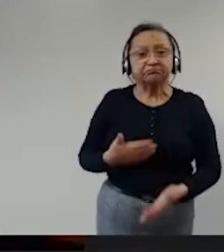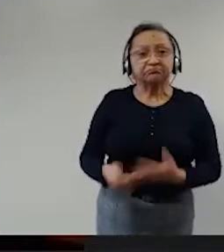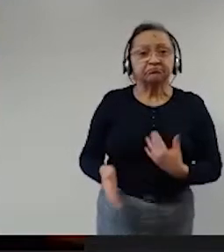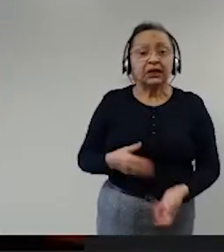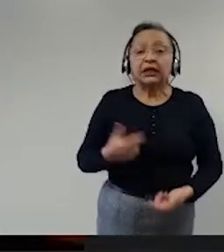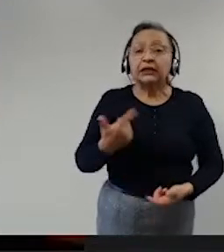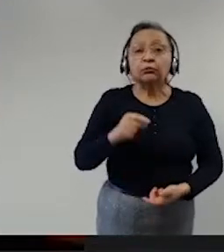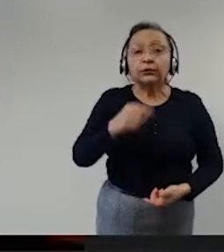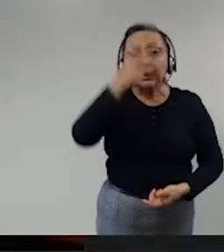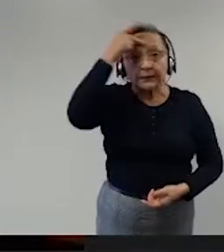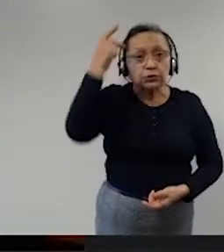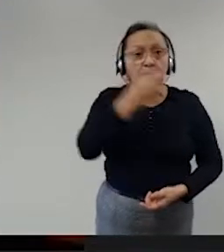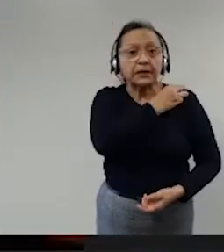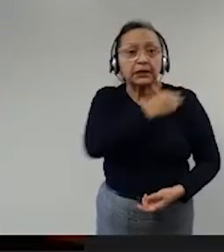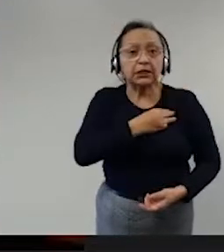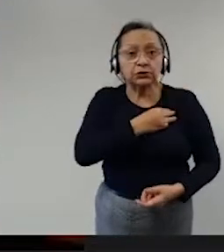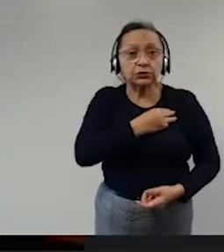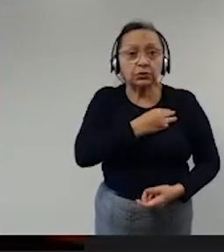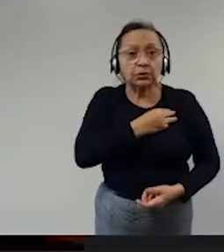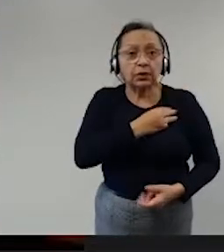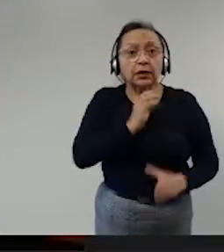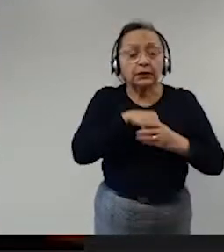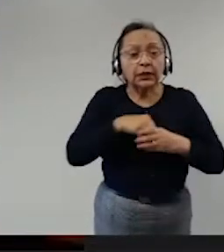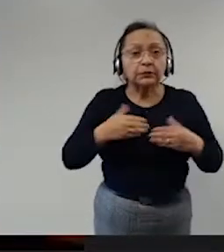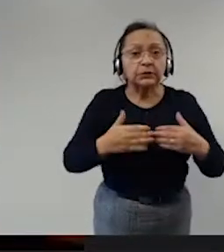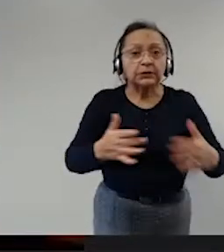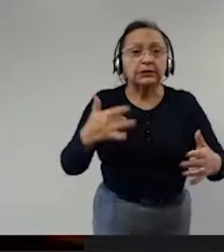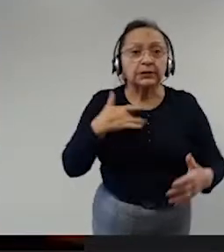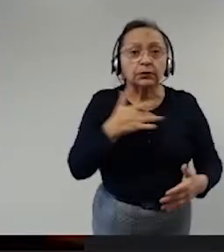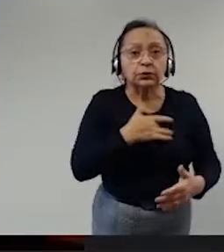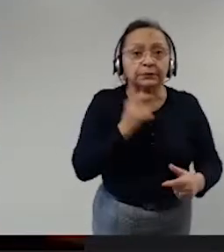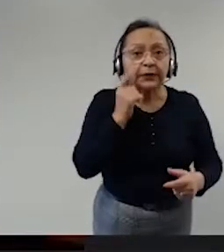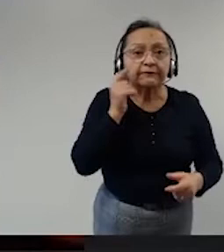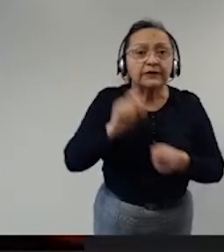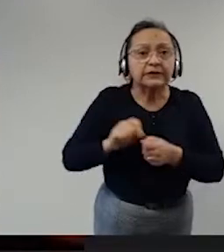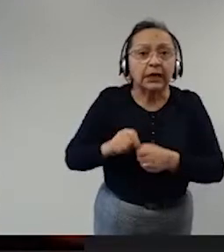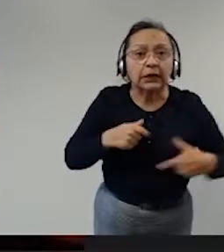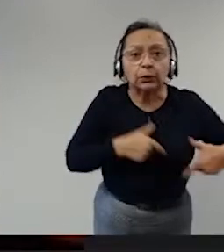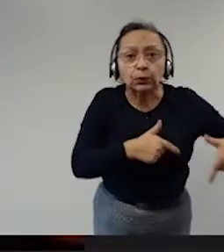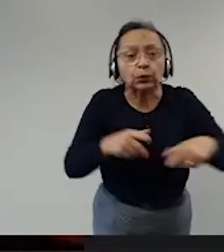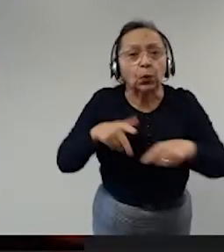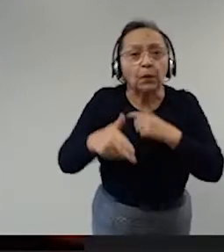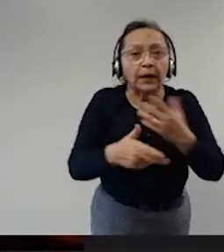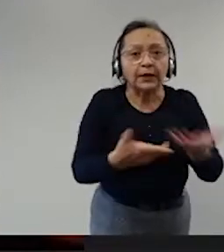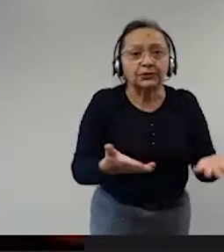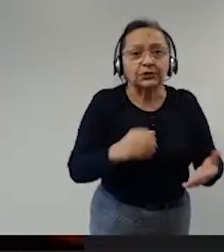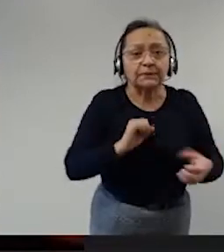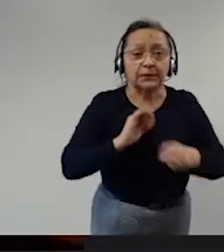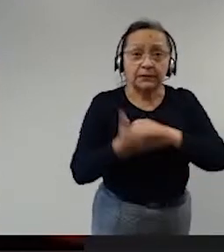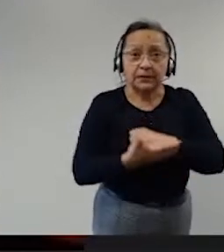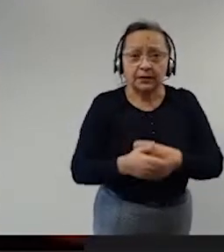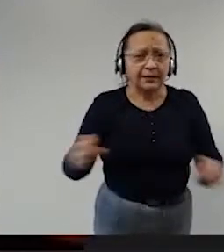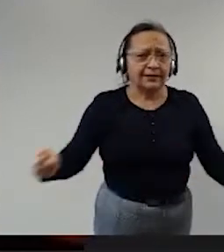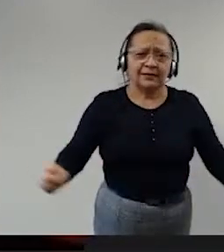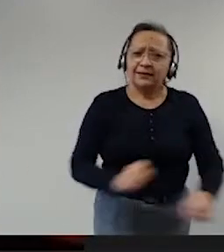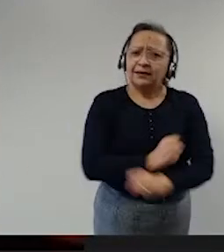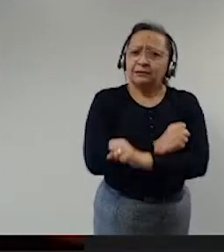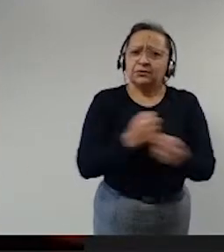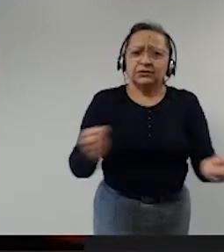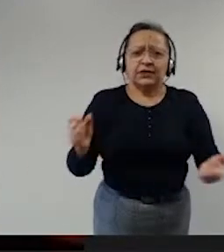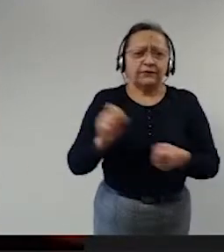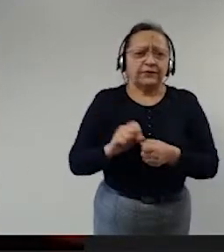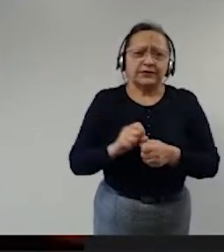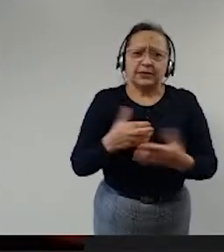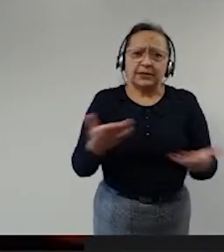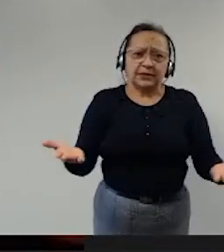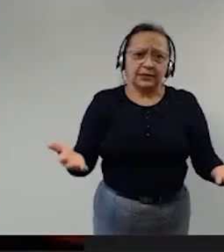para fazer o enfrentamento da pandemia. É impossível que nós, advogados, participemos de qualquer debate sem antes prestar a